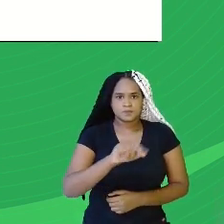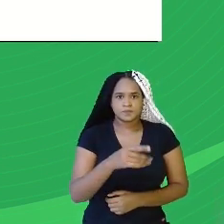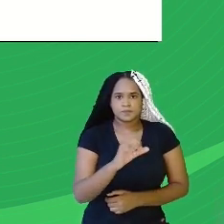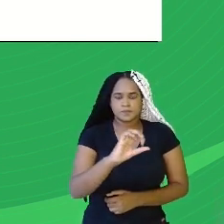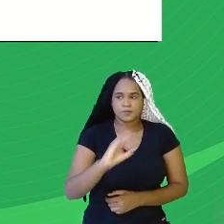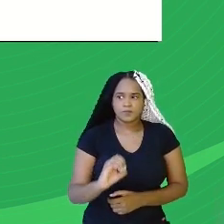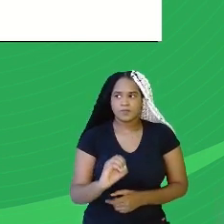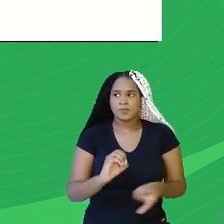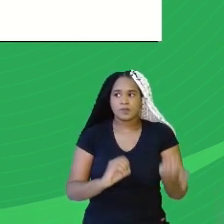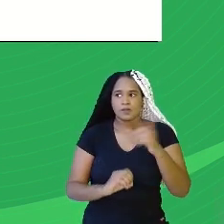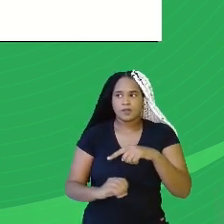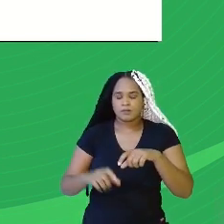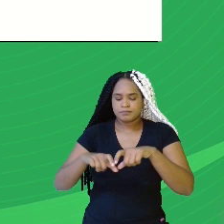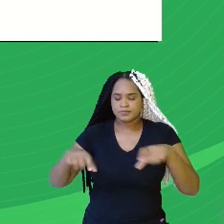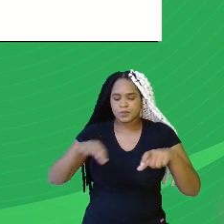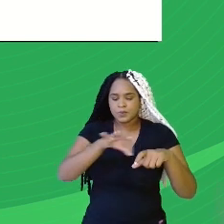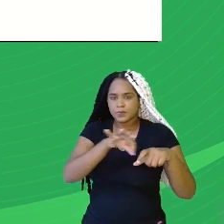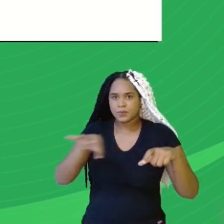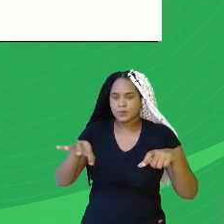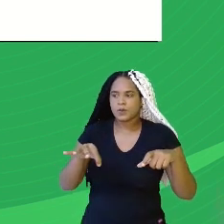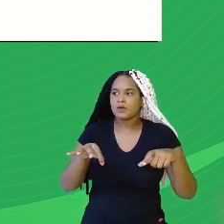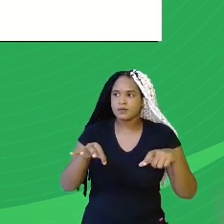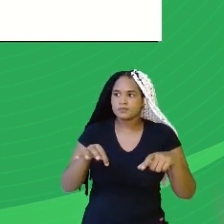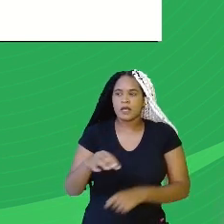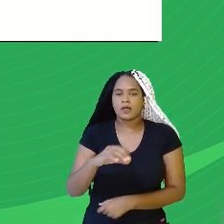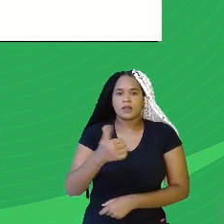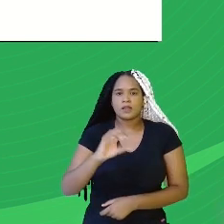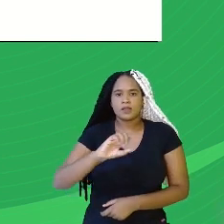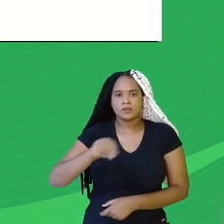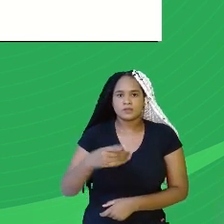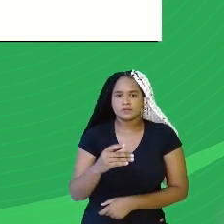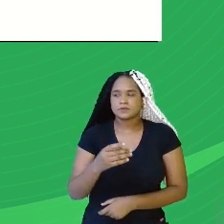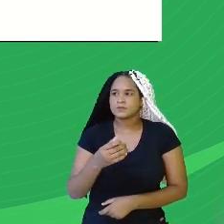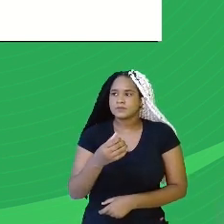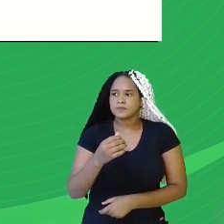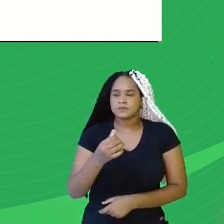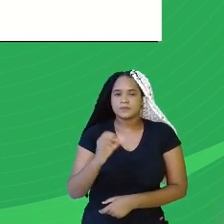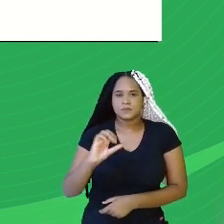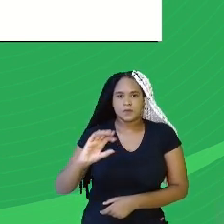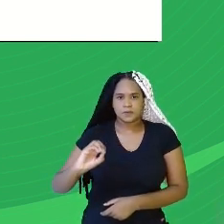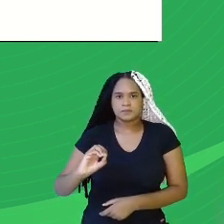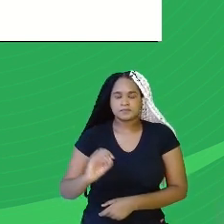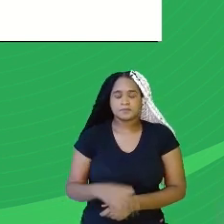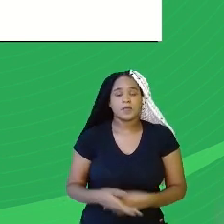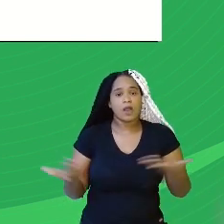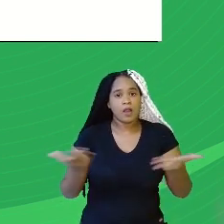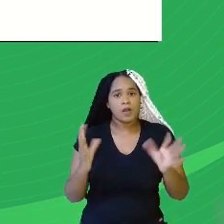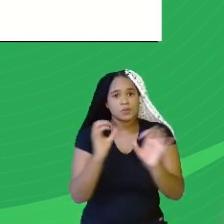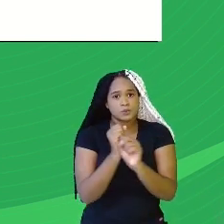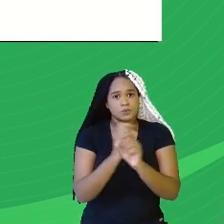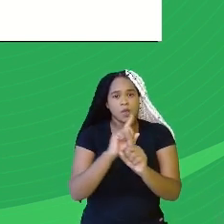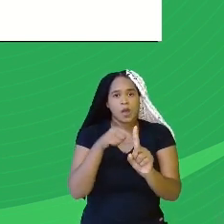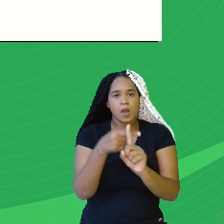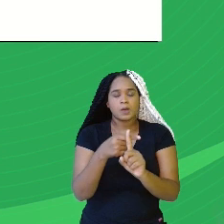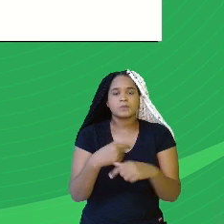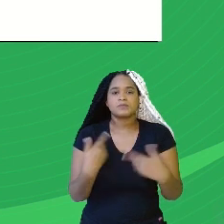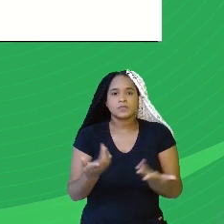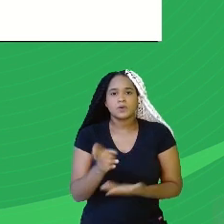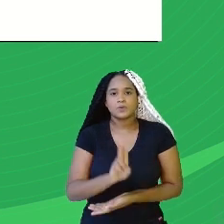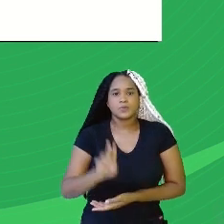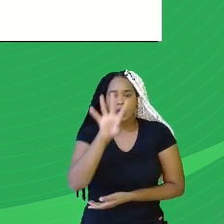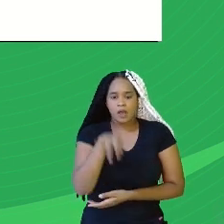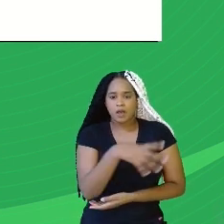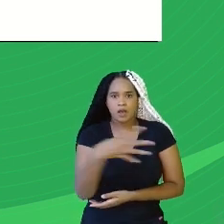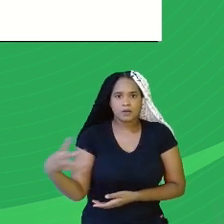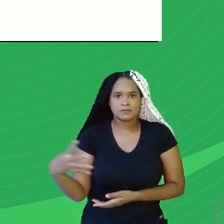que é o que eu vou somar, né? A gente vai fazer uma adição. Eu utilizei o quadro de valor e lugar.